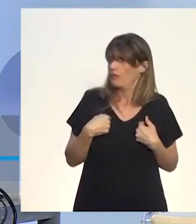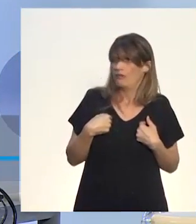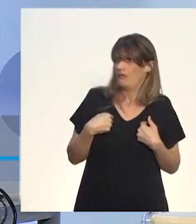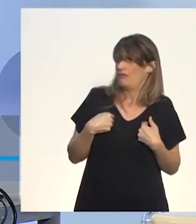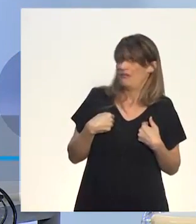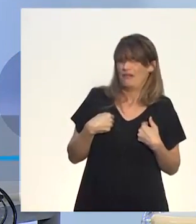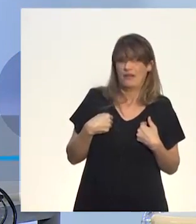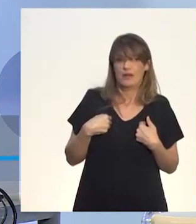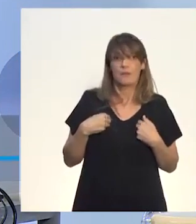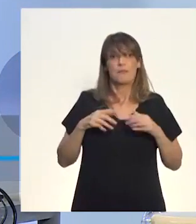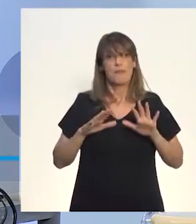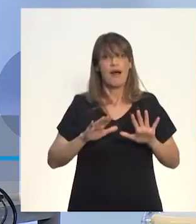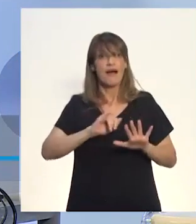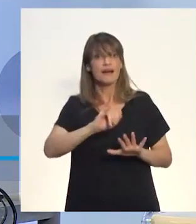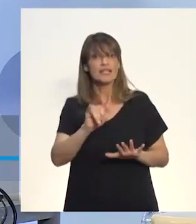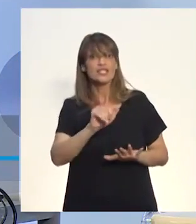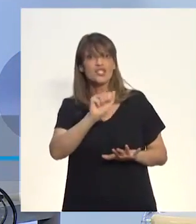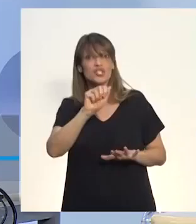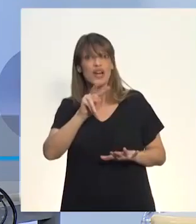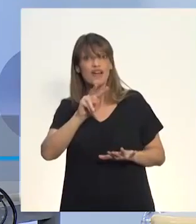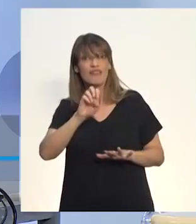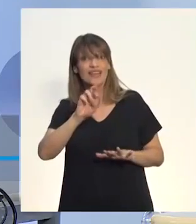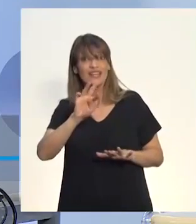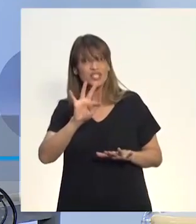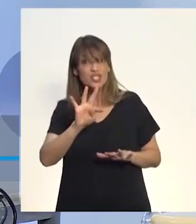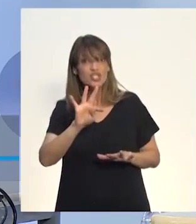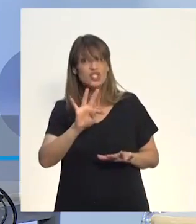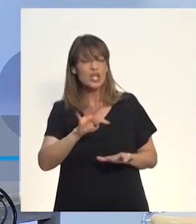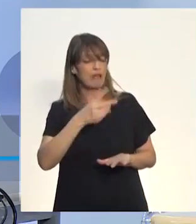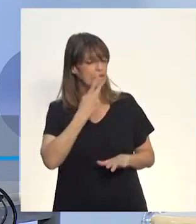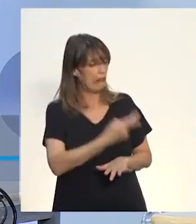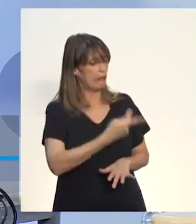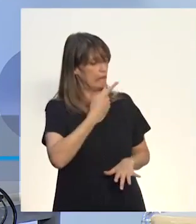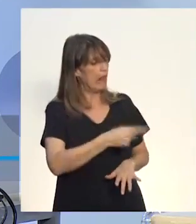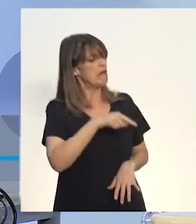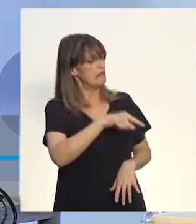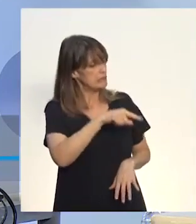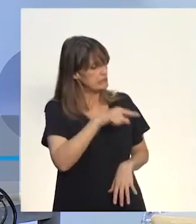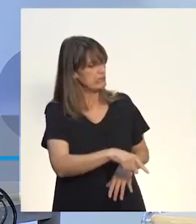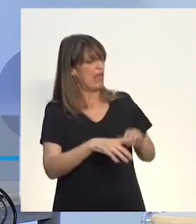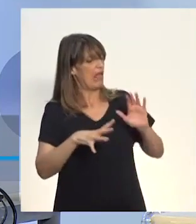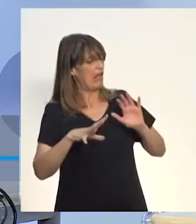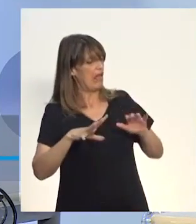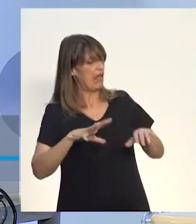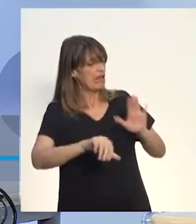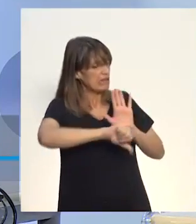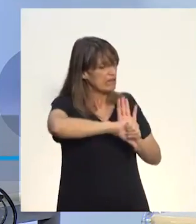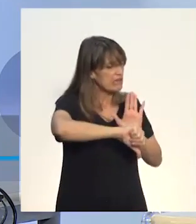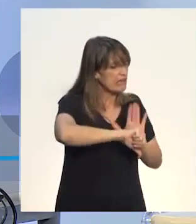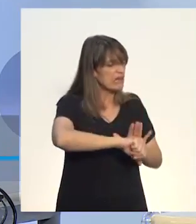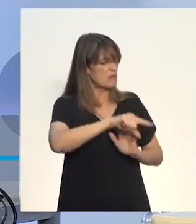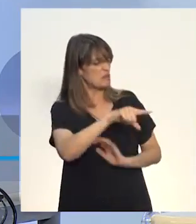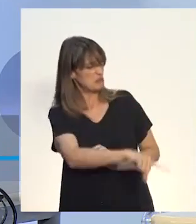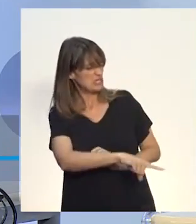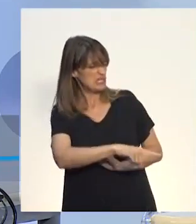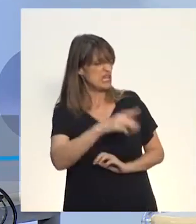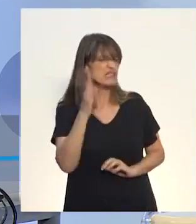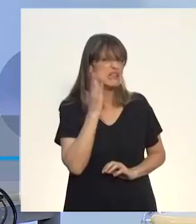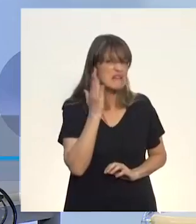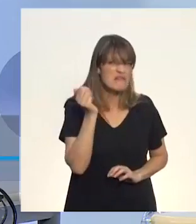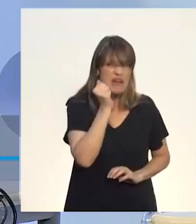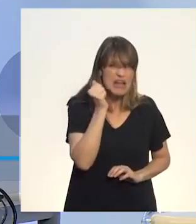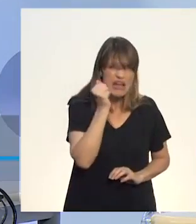Javert não deixava de lembrá-lo o tempo todo de como ele era um criminoso miserável,